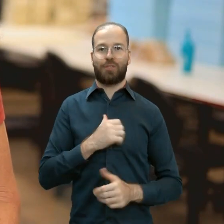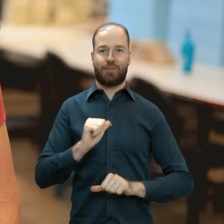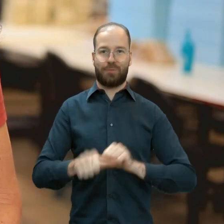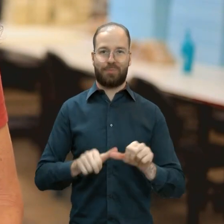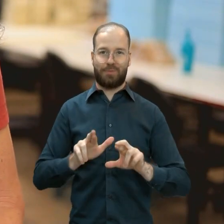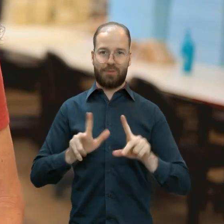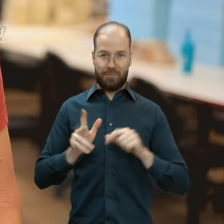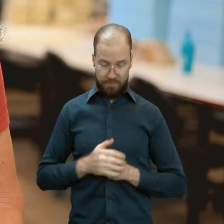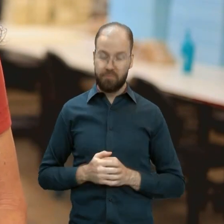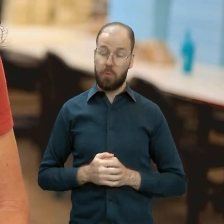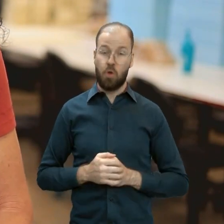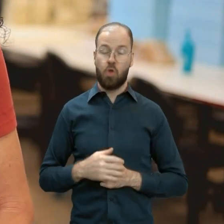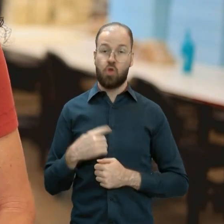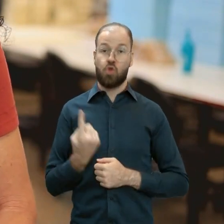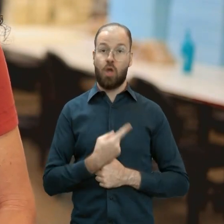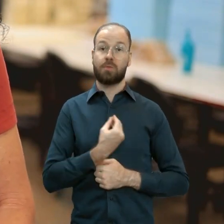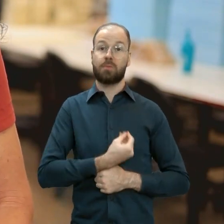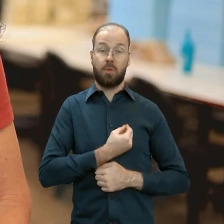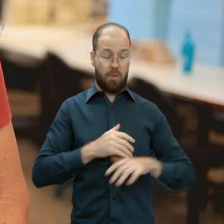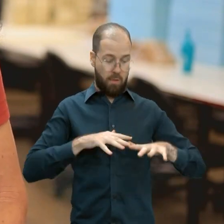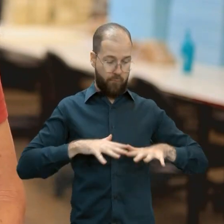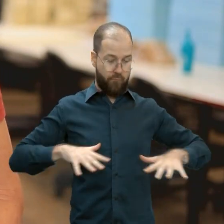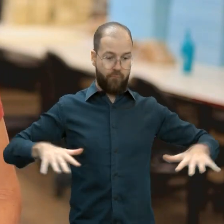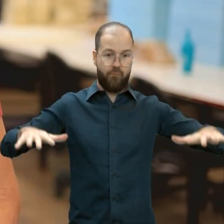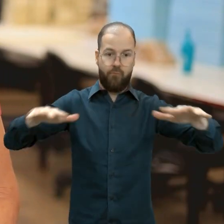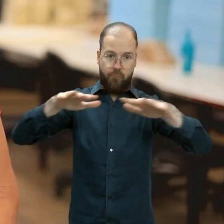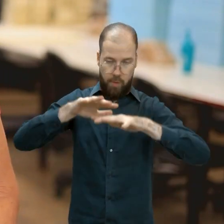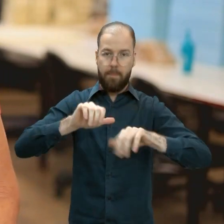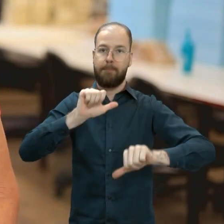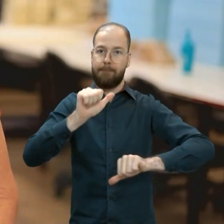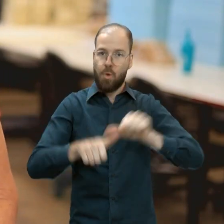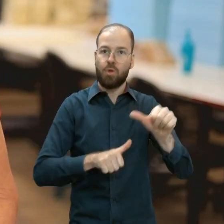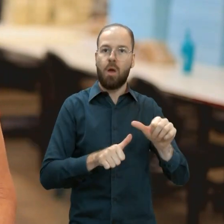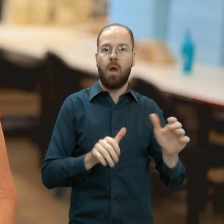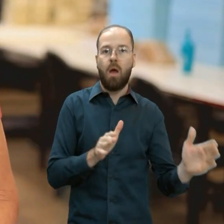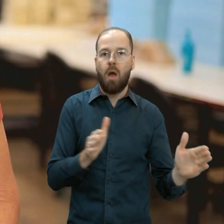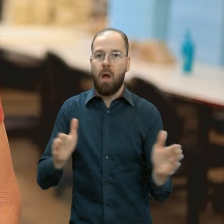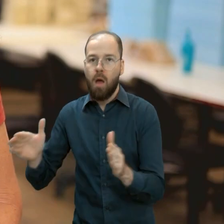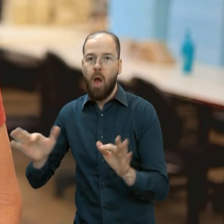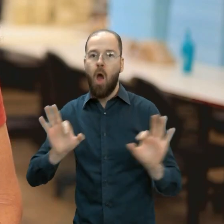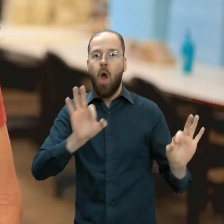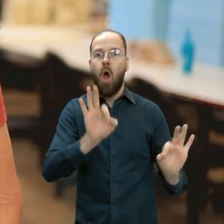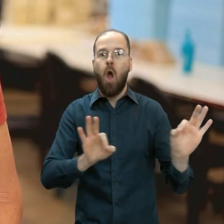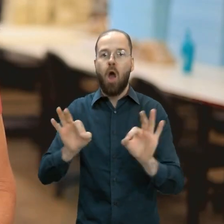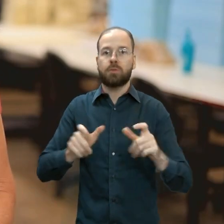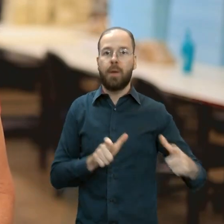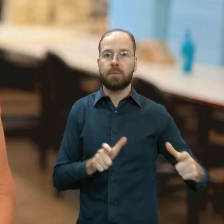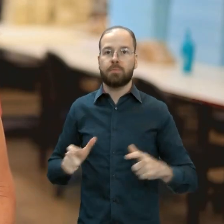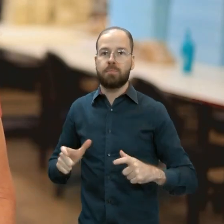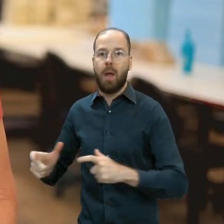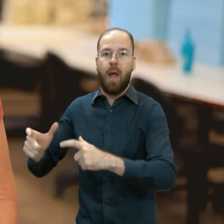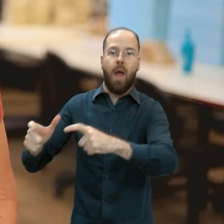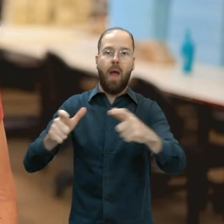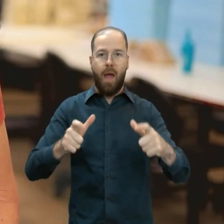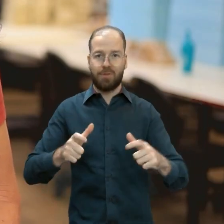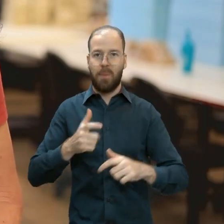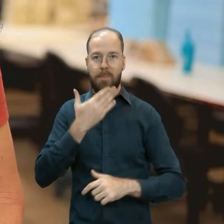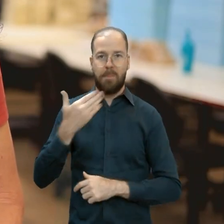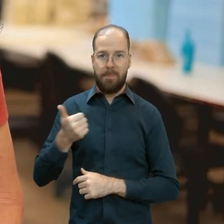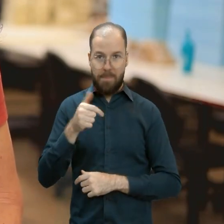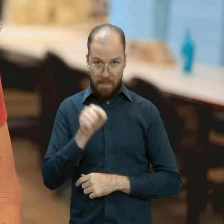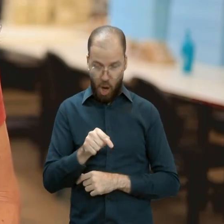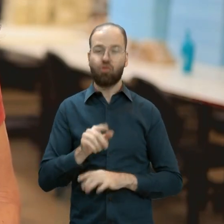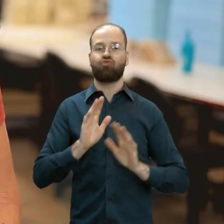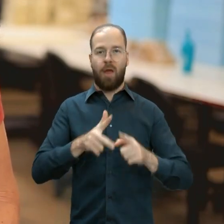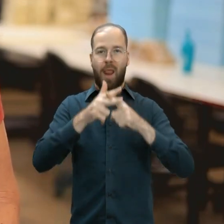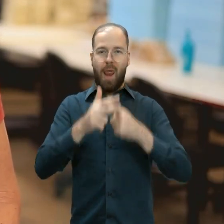algumas mudanças no ambiente físico do SEGRAF, organizando ele melhor, distribuindo melhor os espaços. A maneira como os